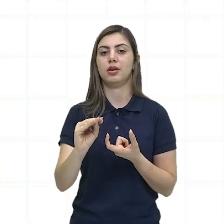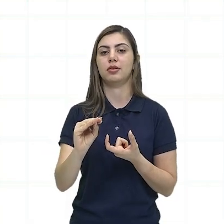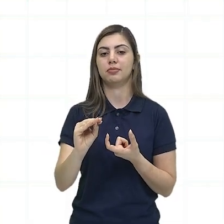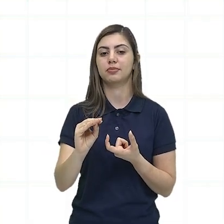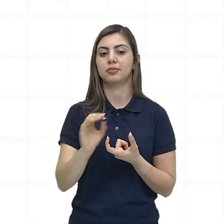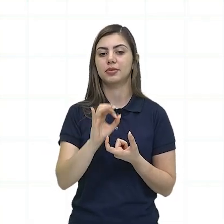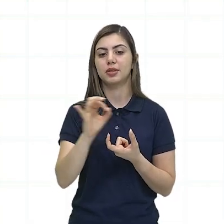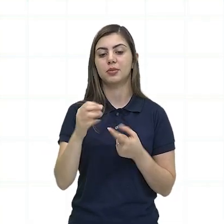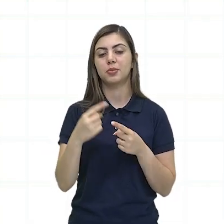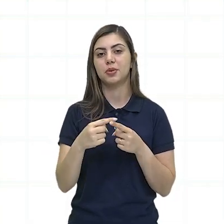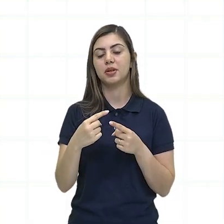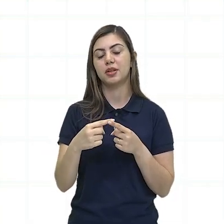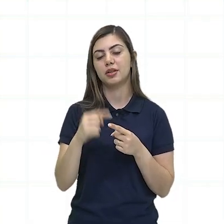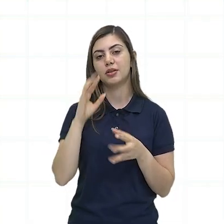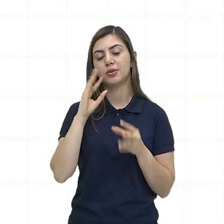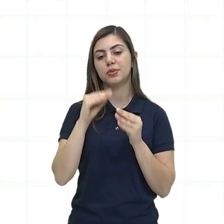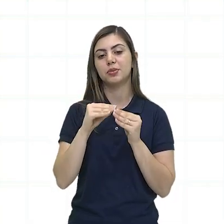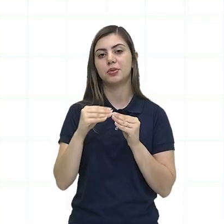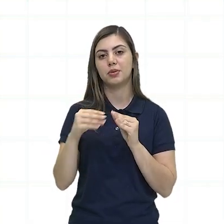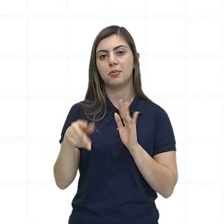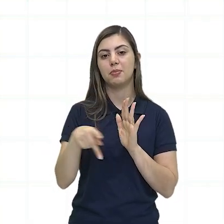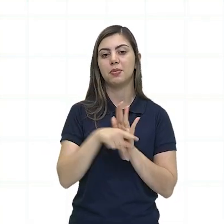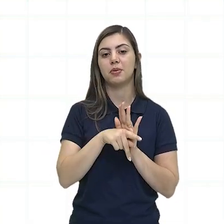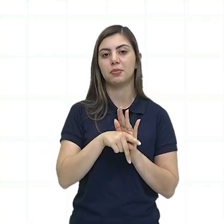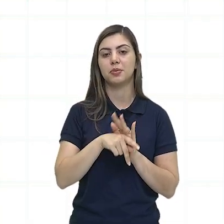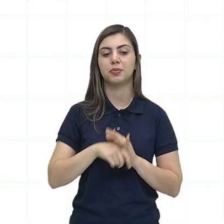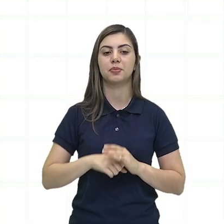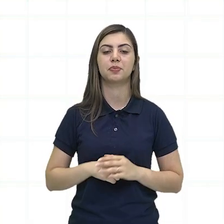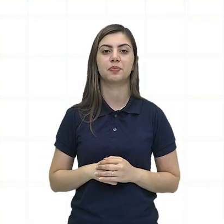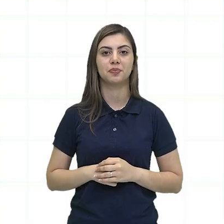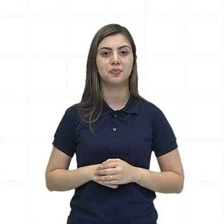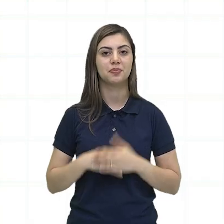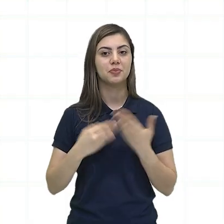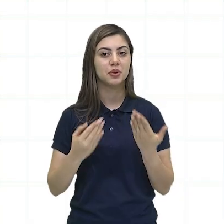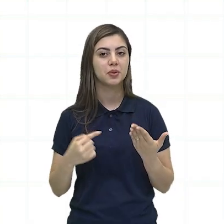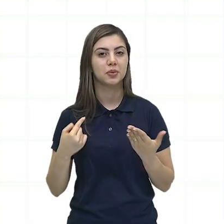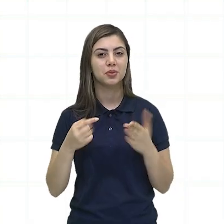e indica a posse, ok? Então, nós estamos